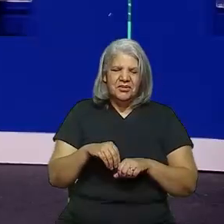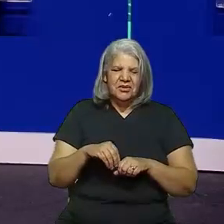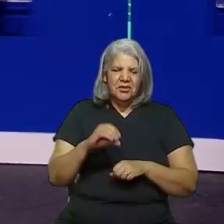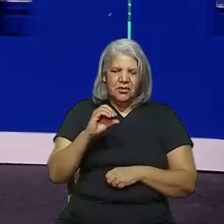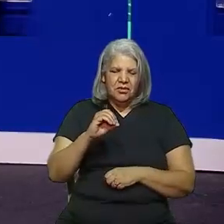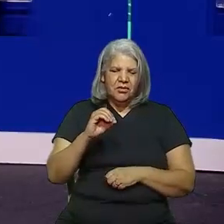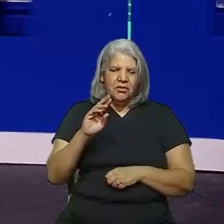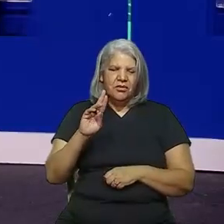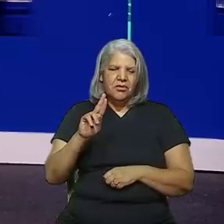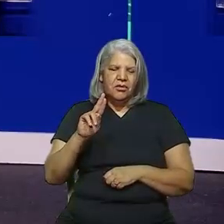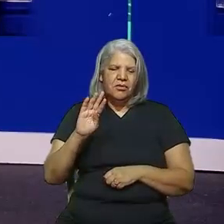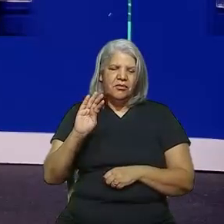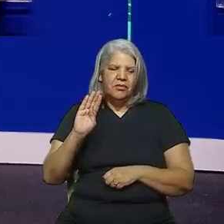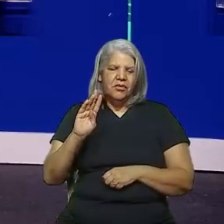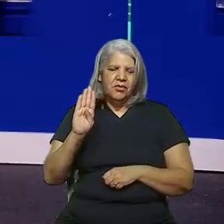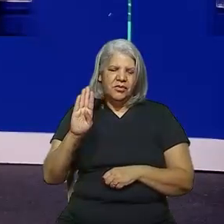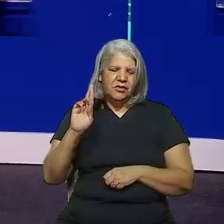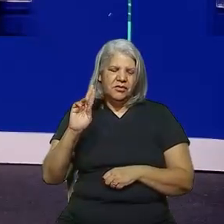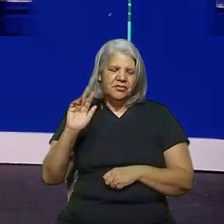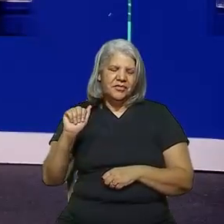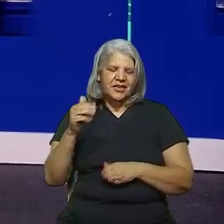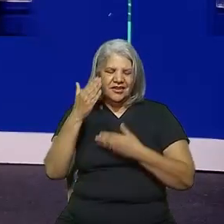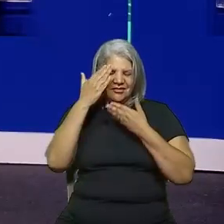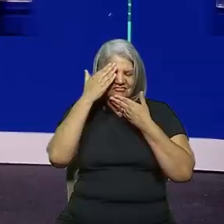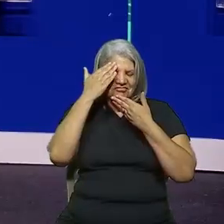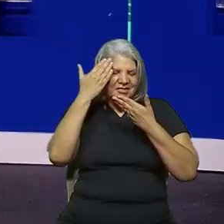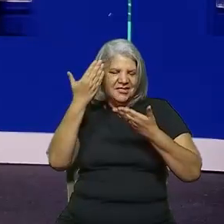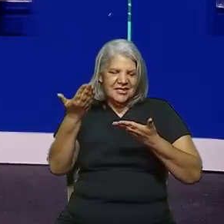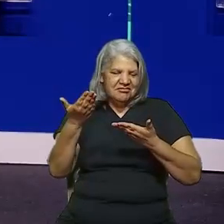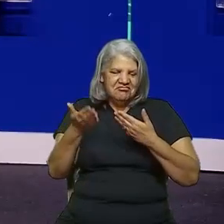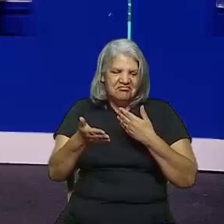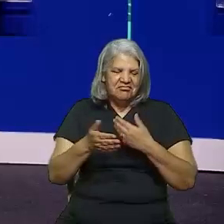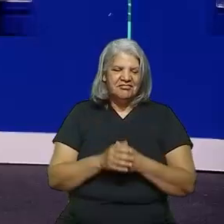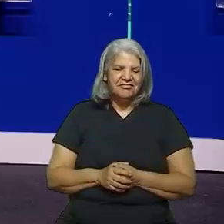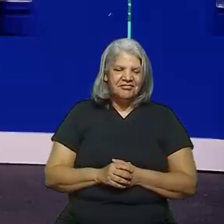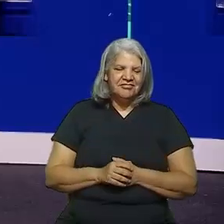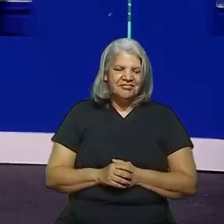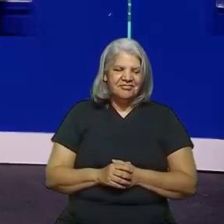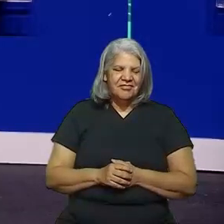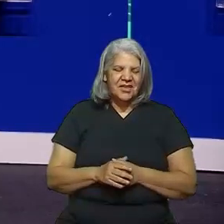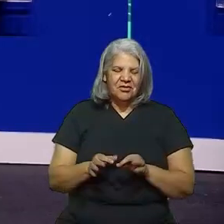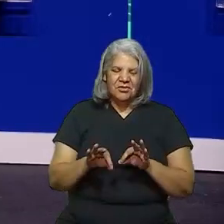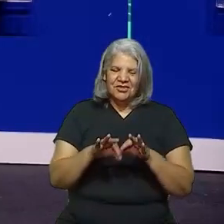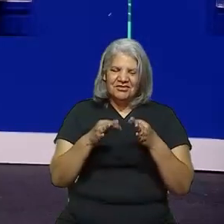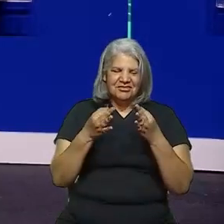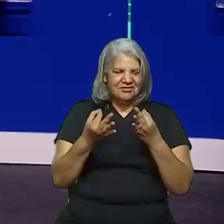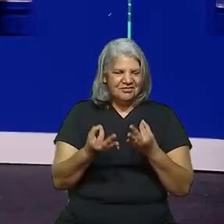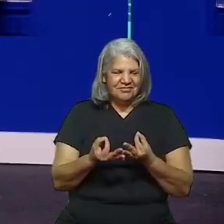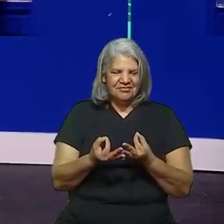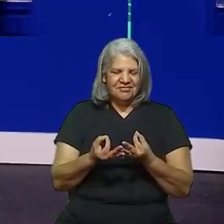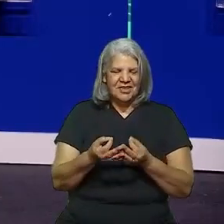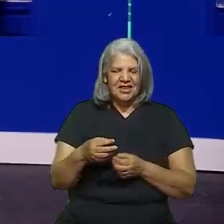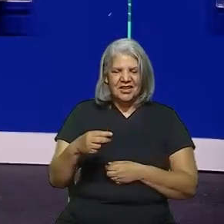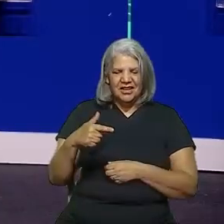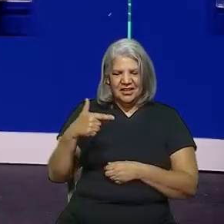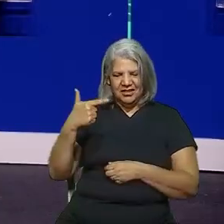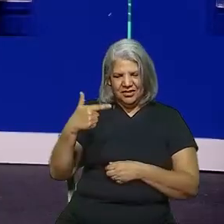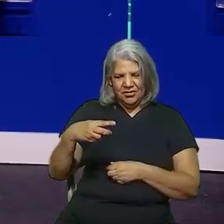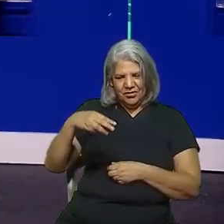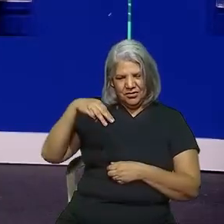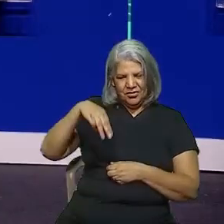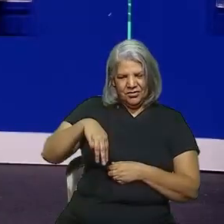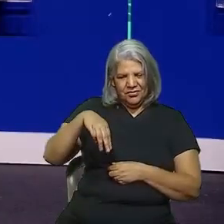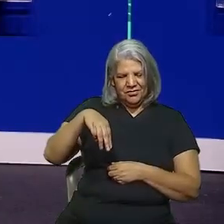eu agradeço humildemente, gesto assim vário e divergente, graças ao qual, em 2 minutos, tal